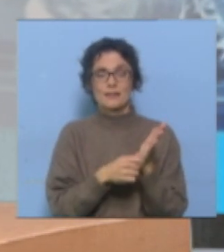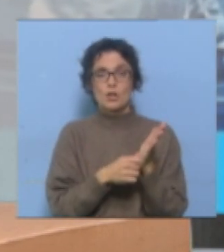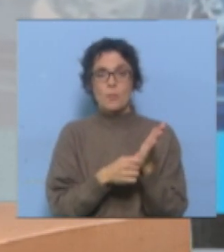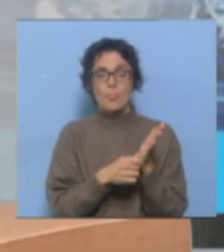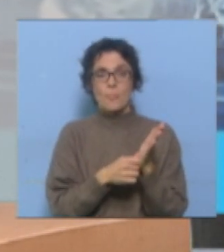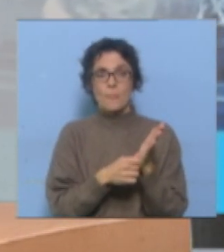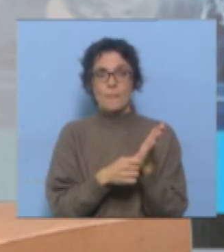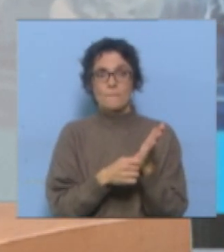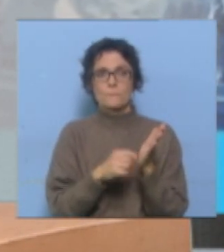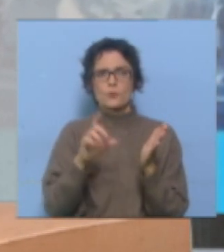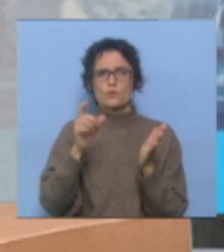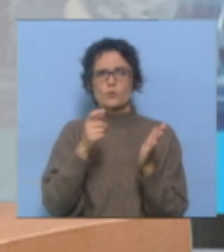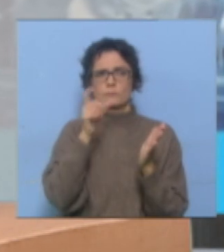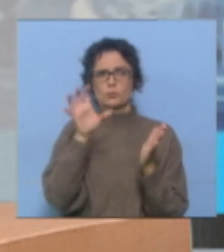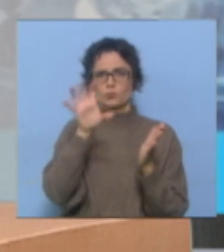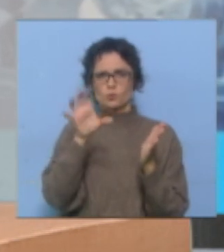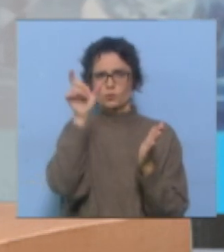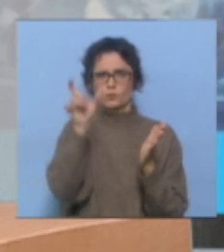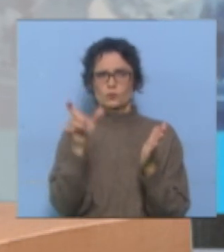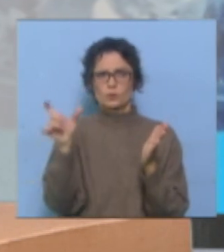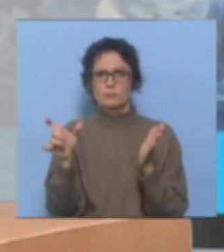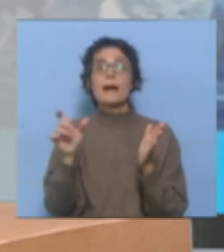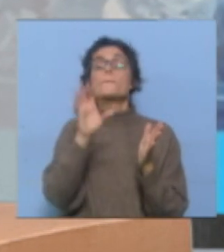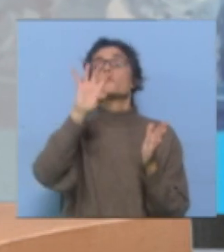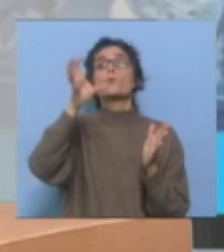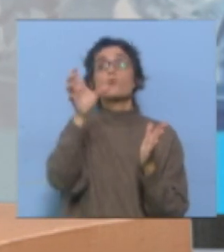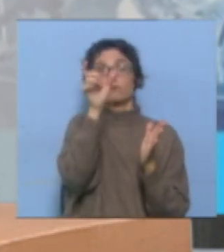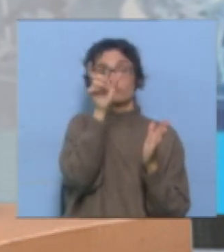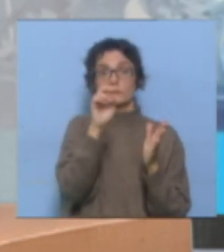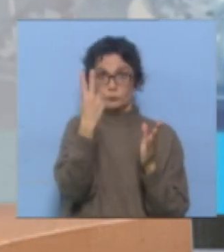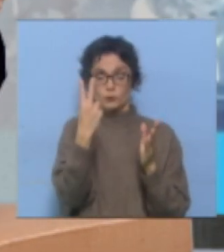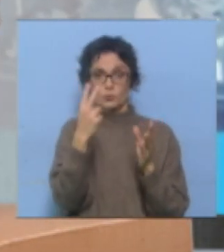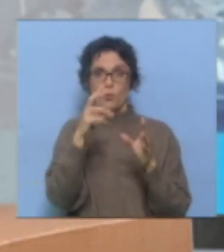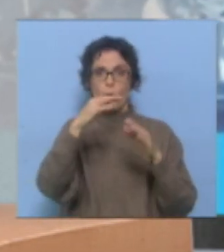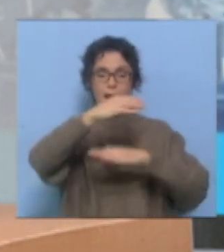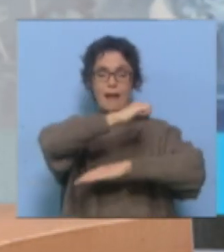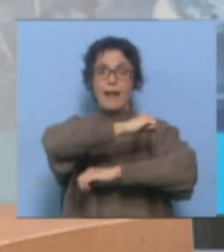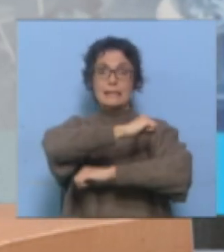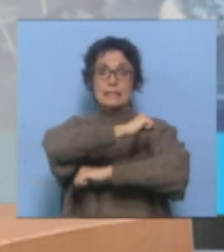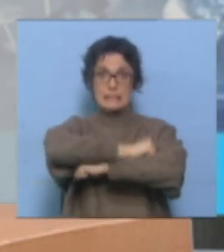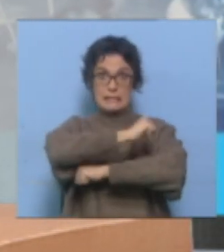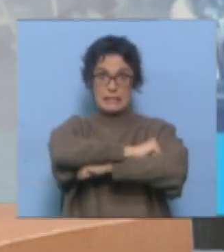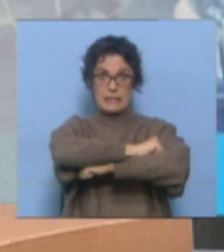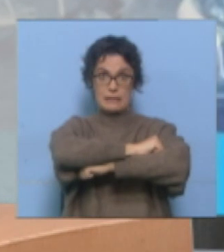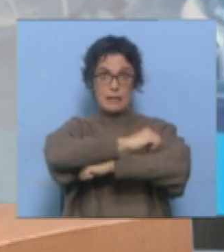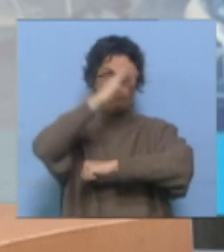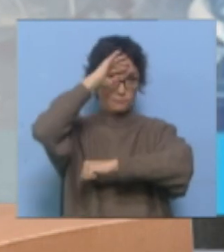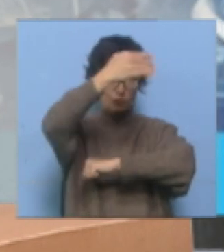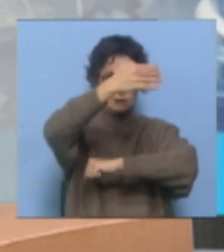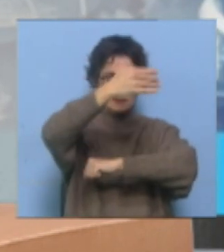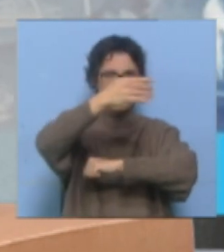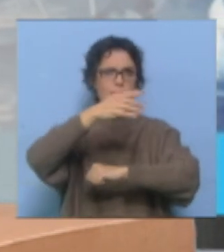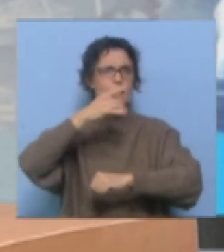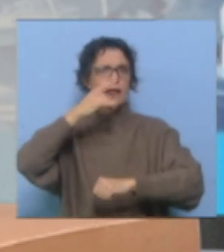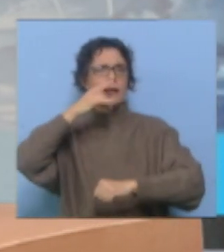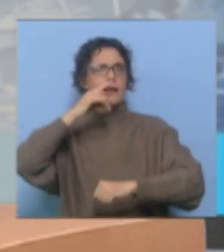E são essas 2 imagens. A imagem da janela, com horizontes, e a imagem da fila das mulheres, que eram mães, que não se